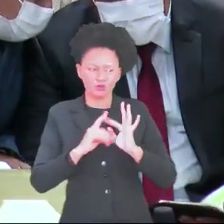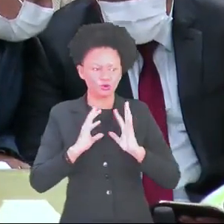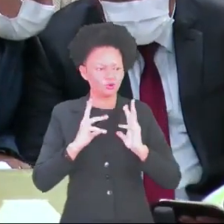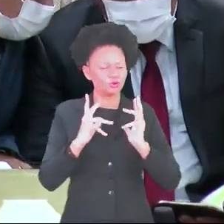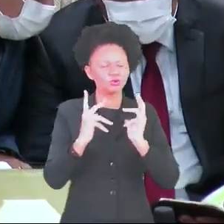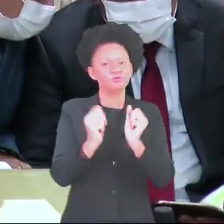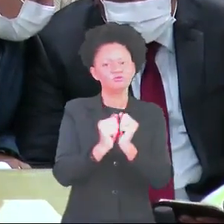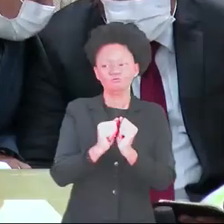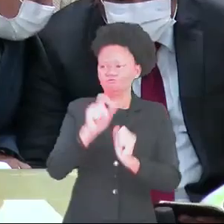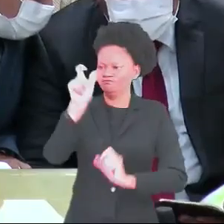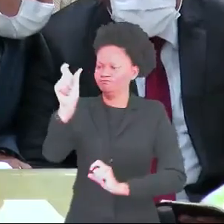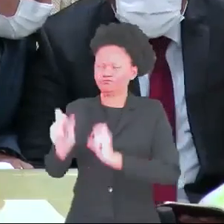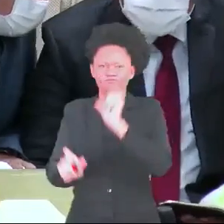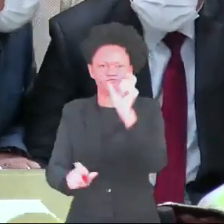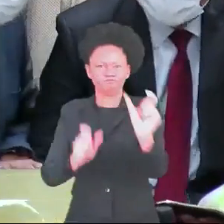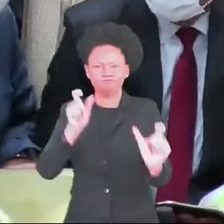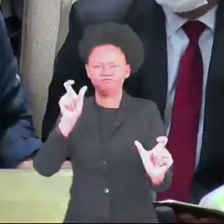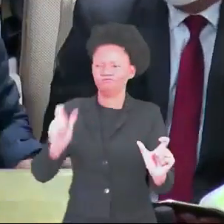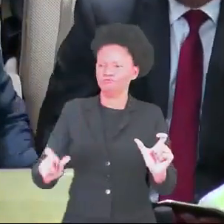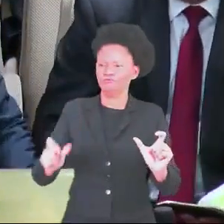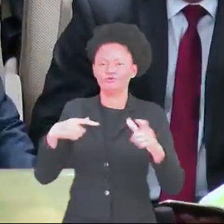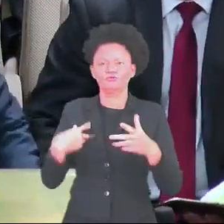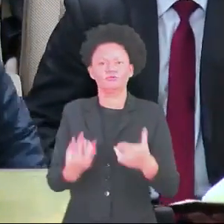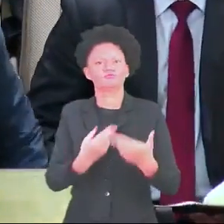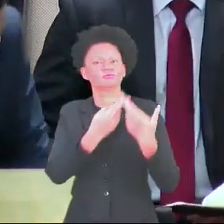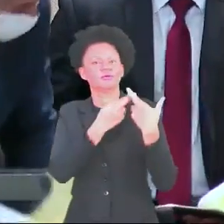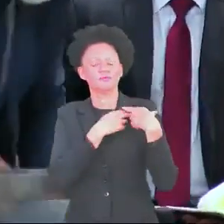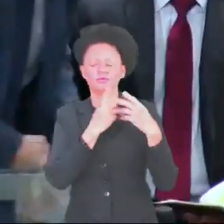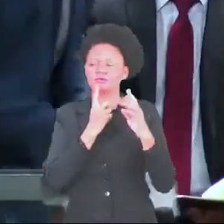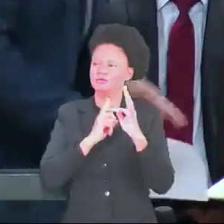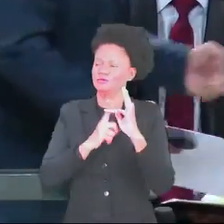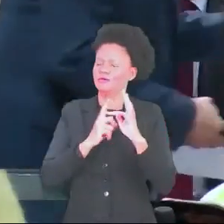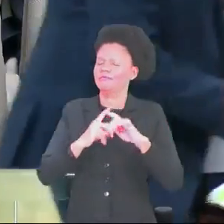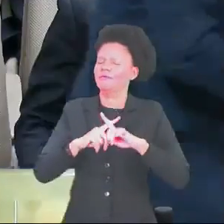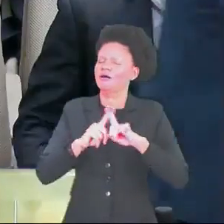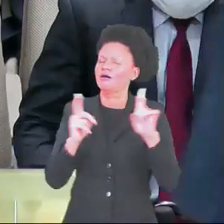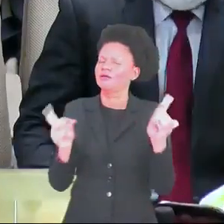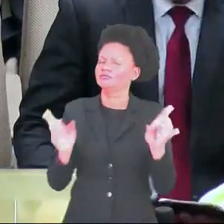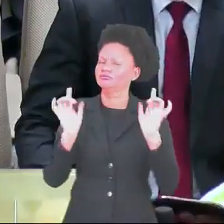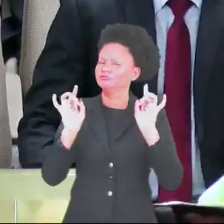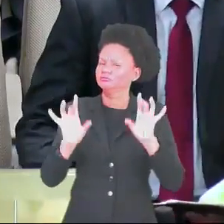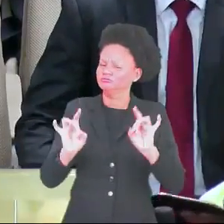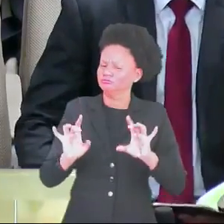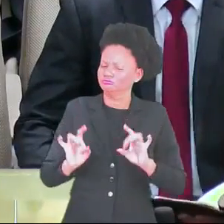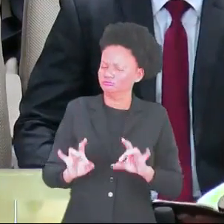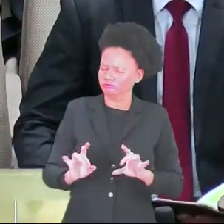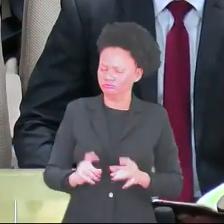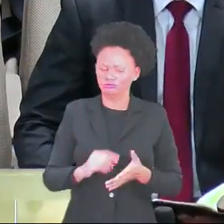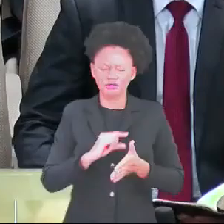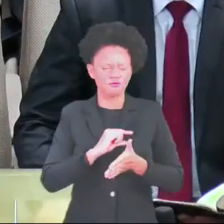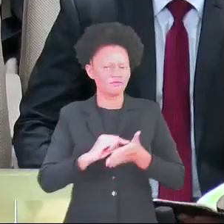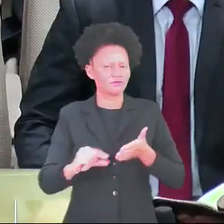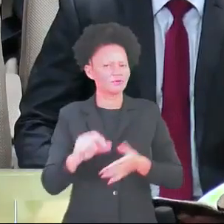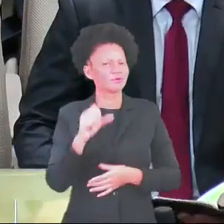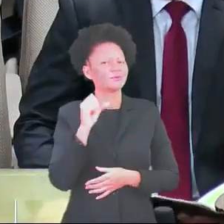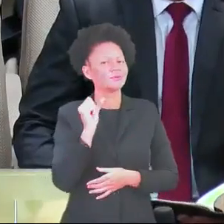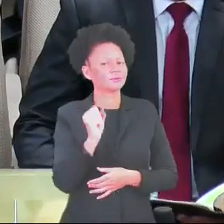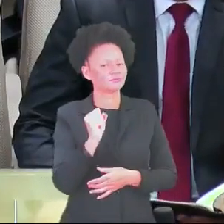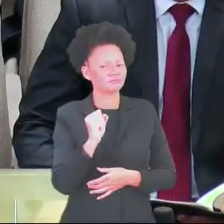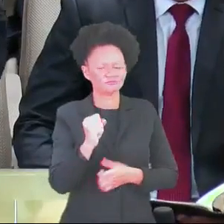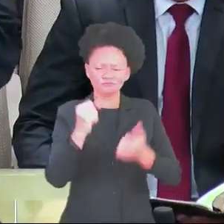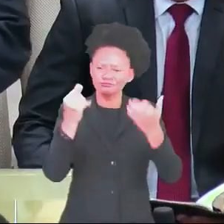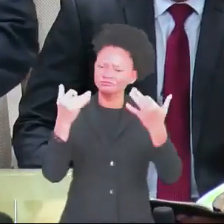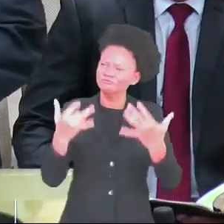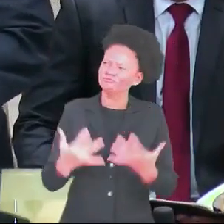estavam sobre a direção de Timóteo. Mas em especial esse versículo 8, ele